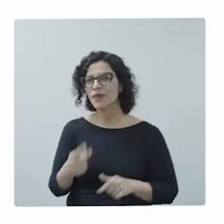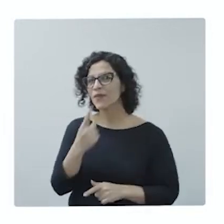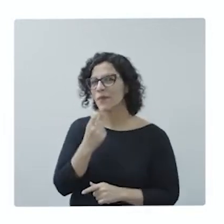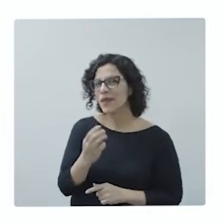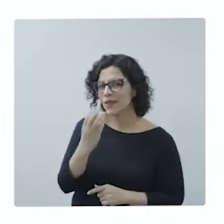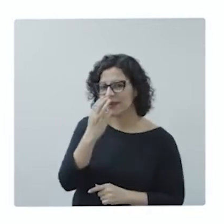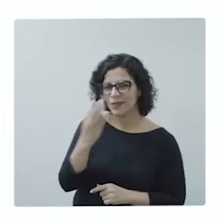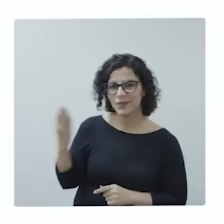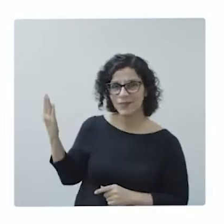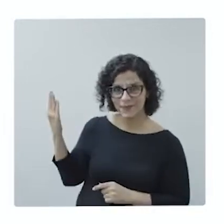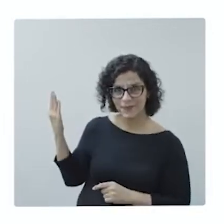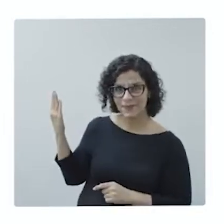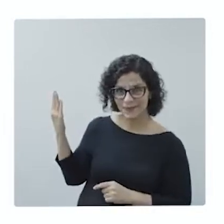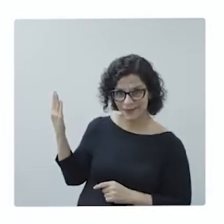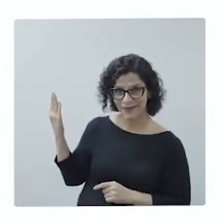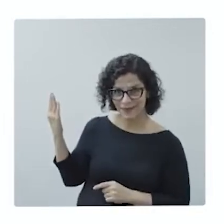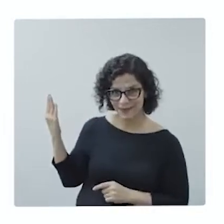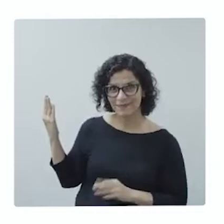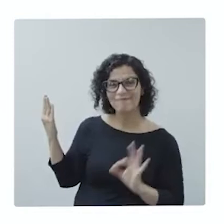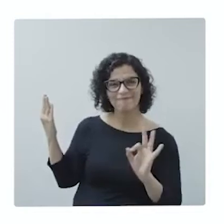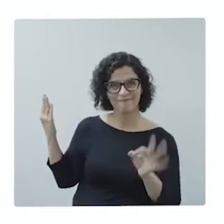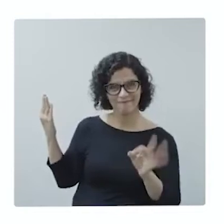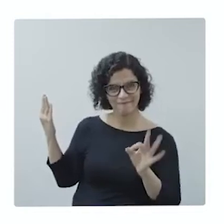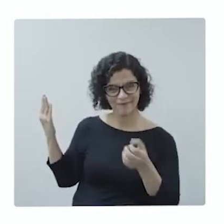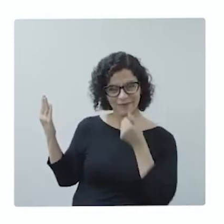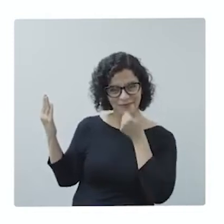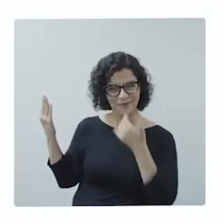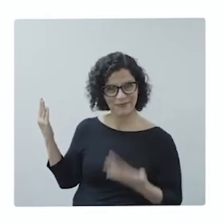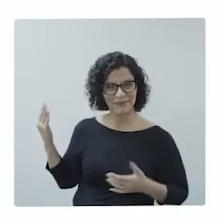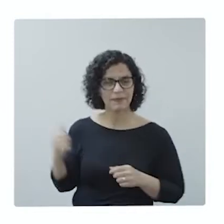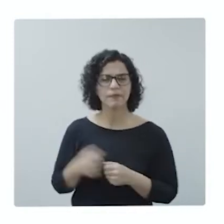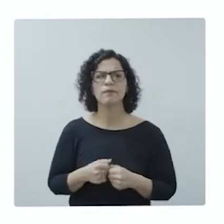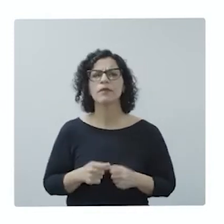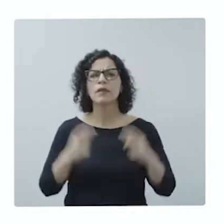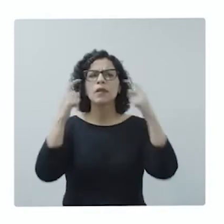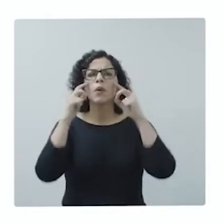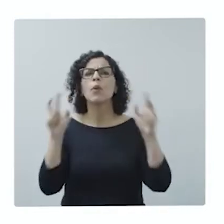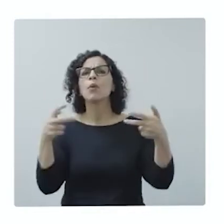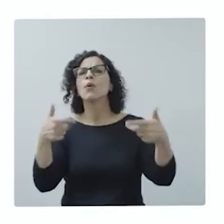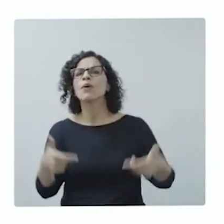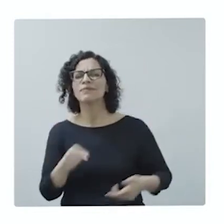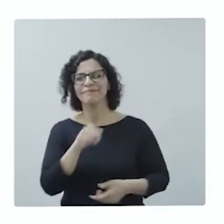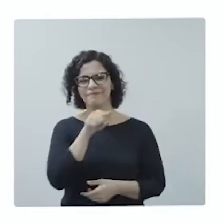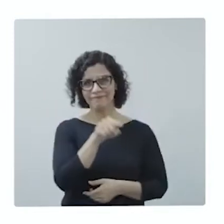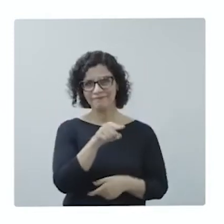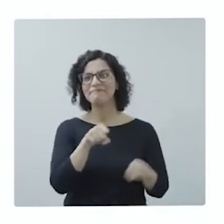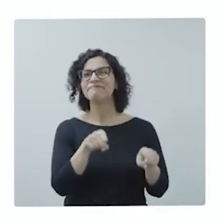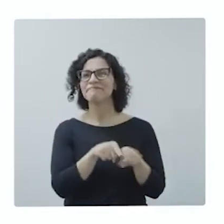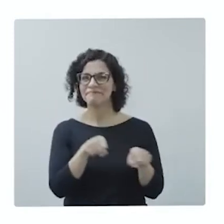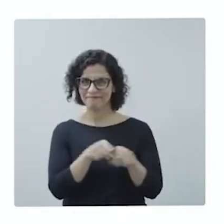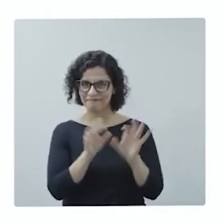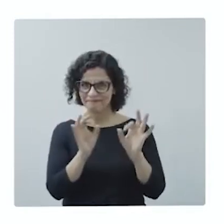raposa? Está aqui. Muito bem. E o urso? Aqui.